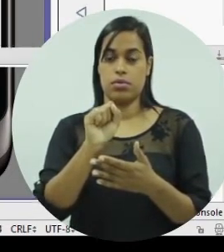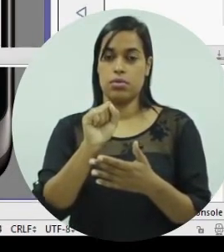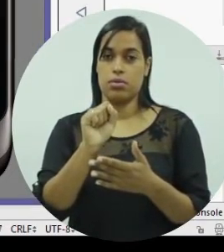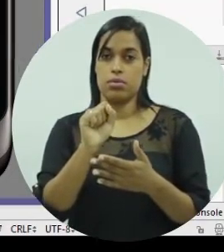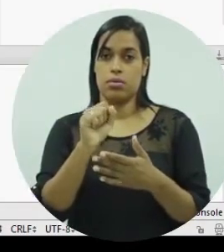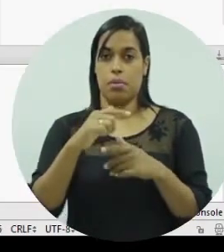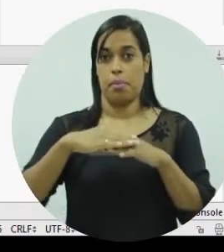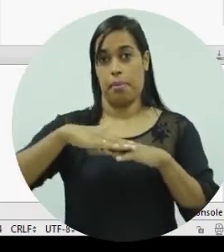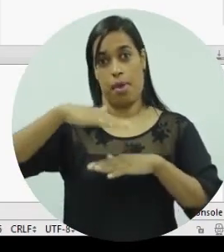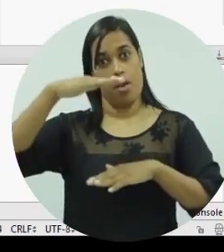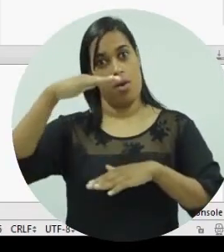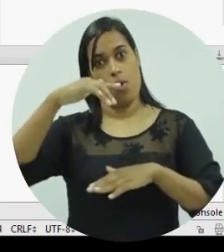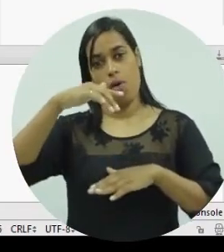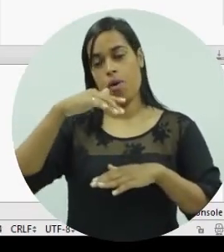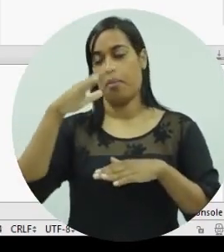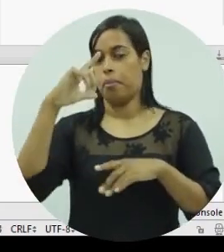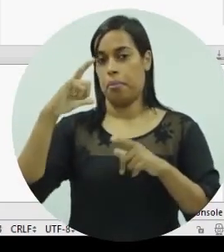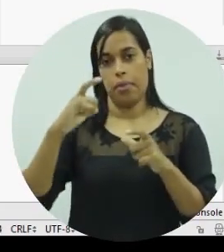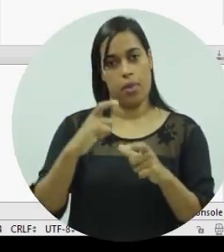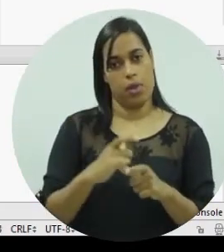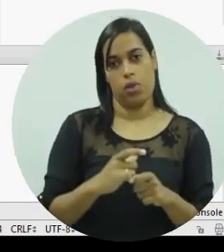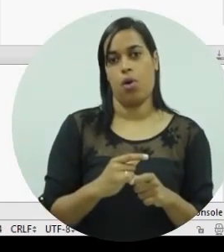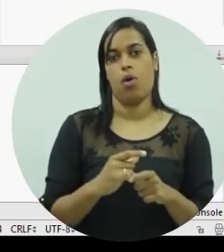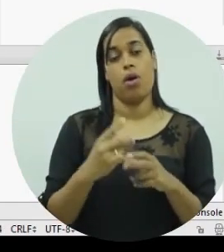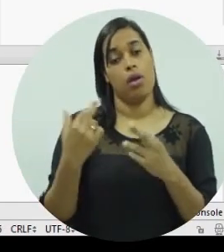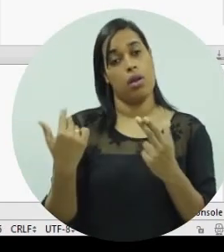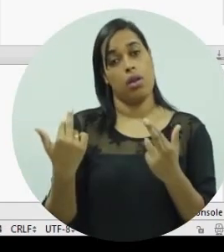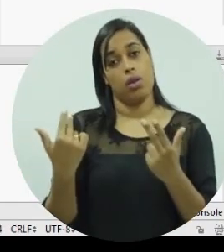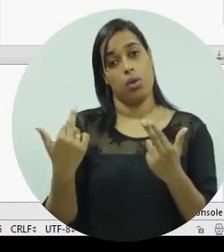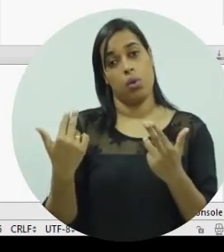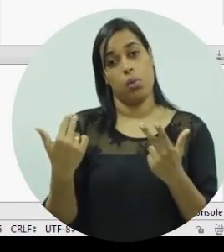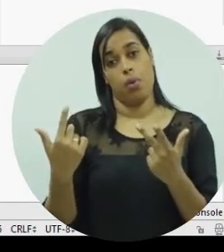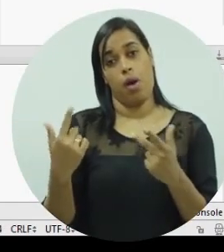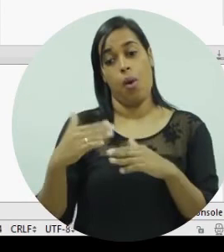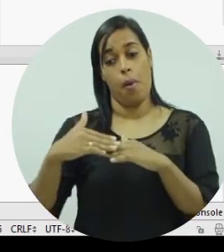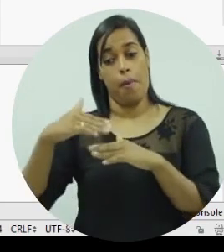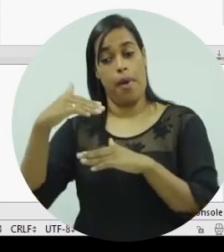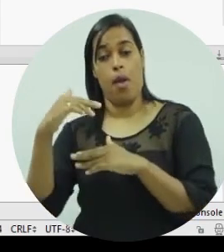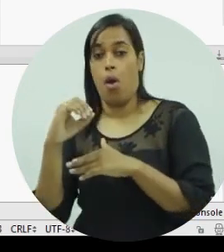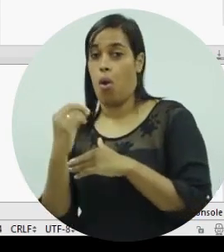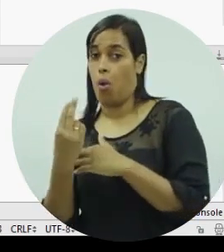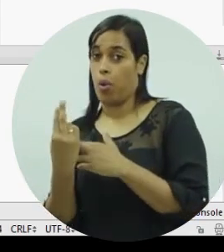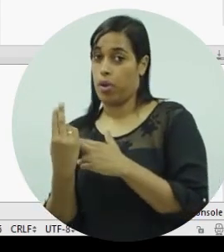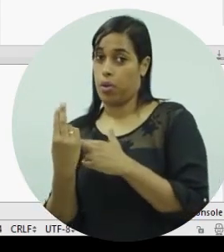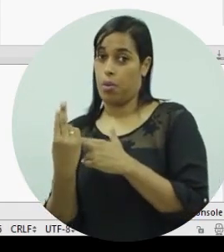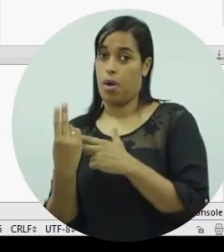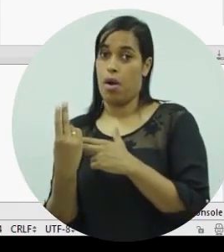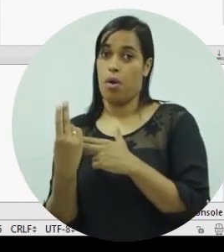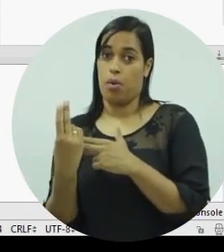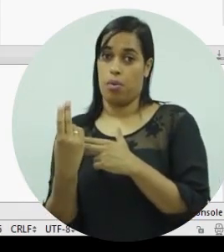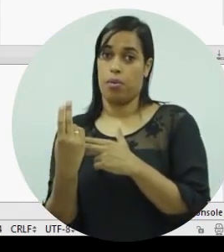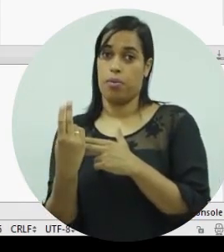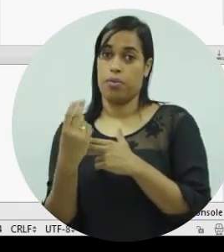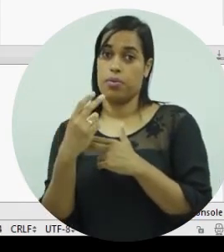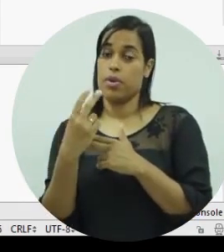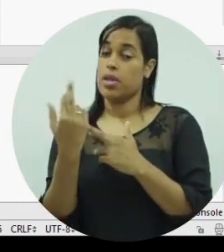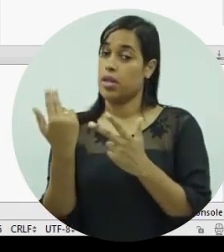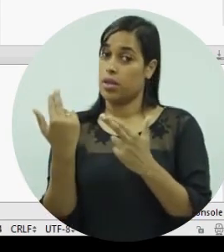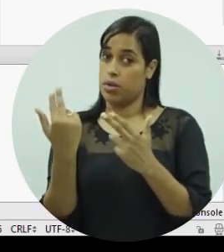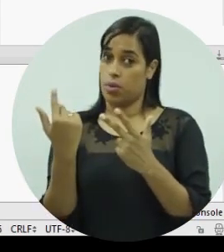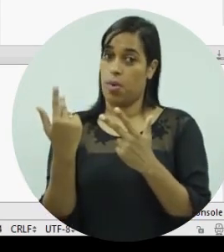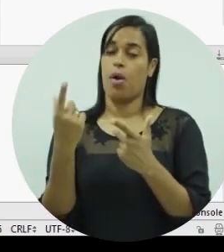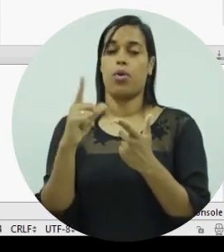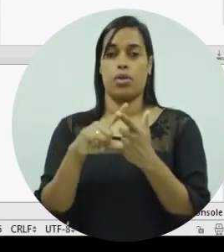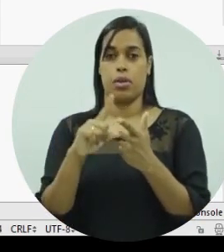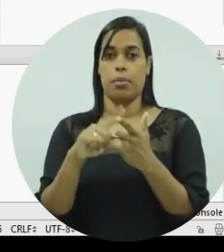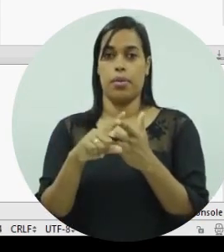que ou igual, maior que ou igual, igual, que nesse